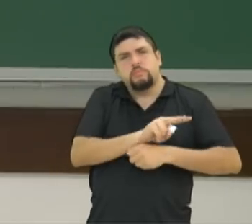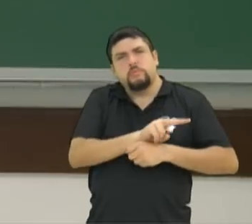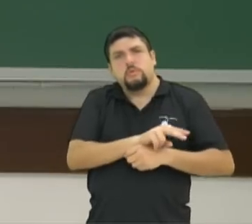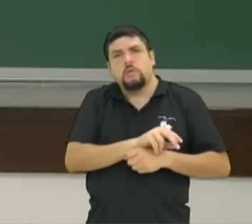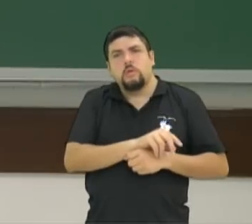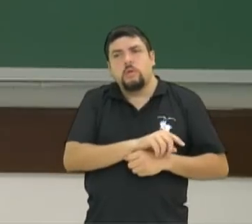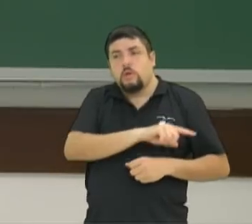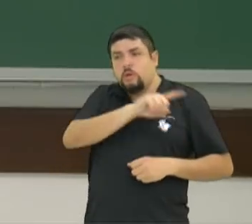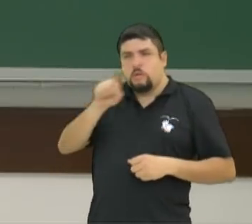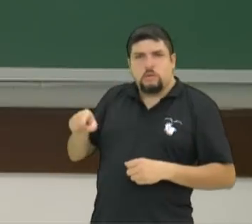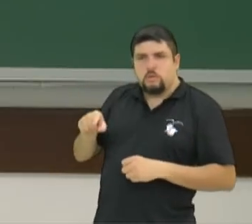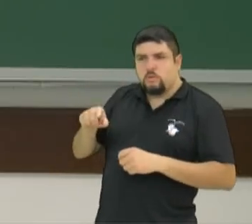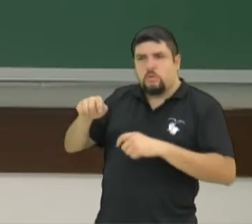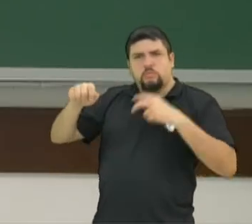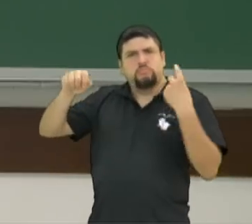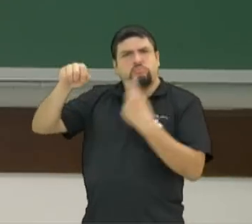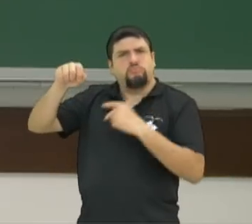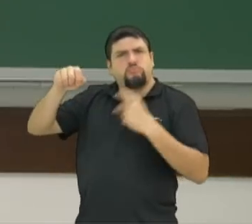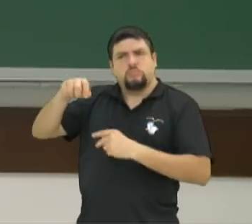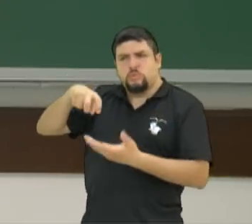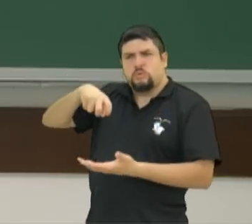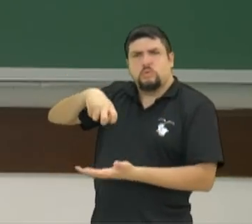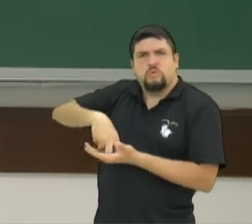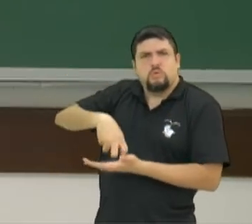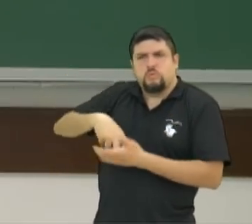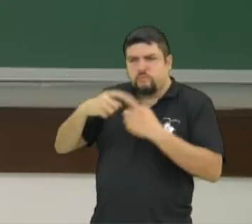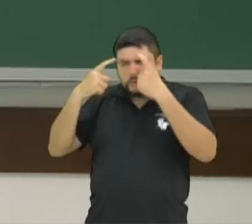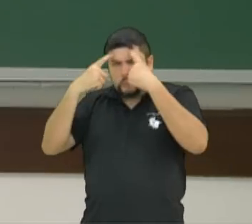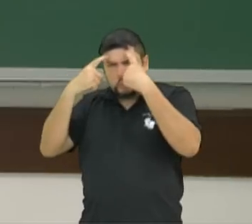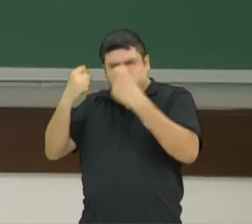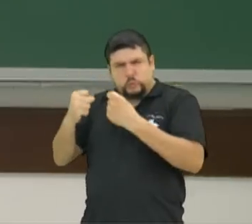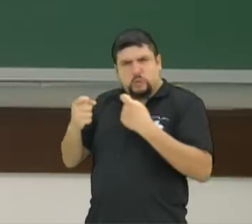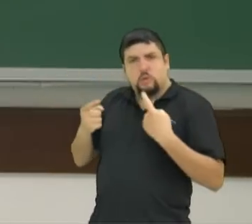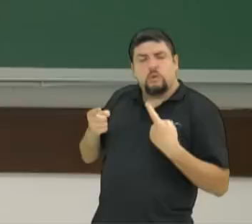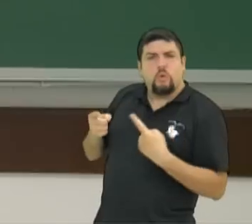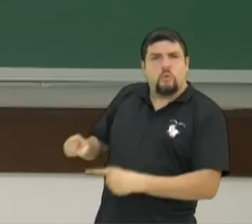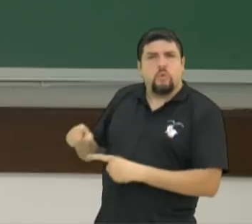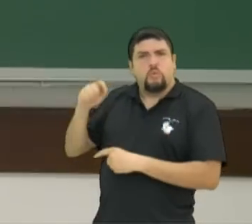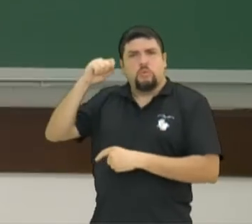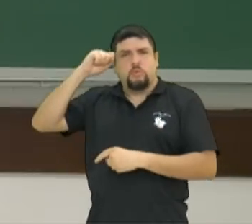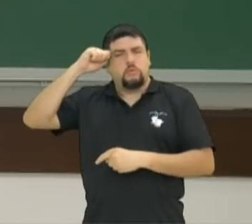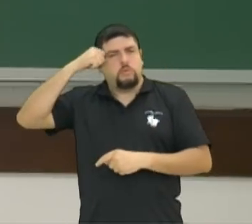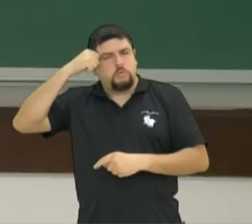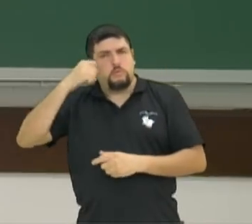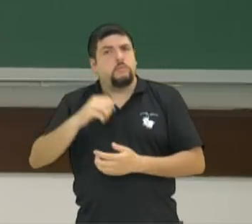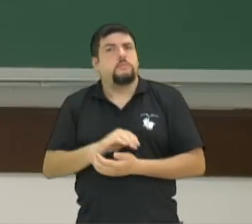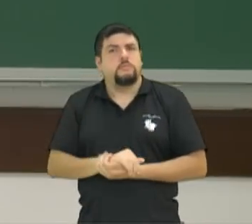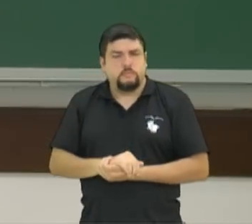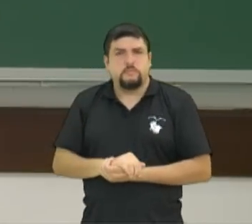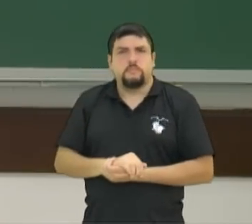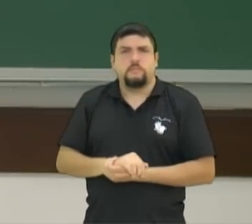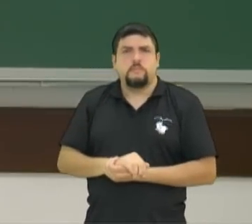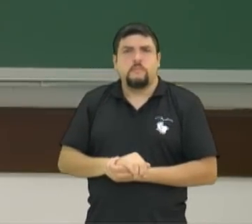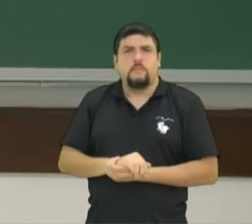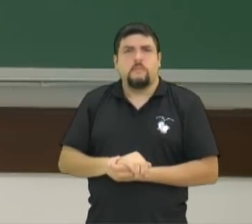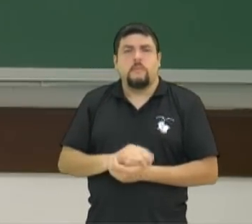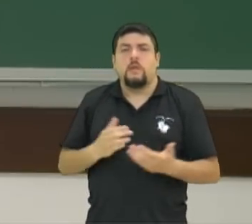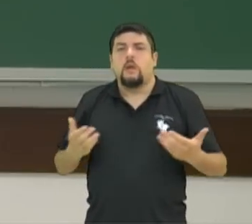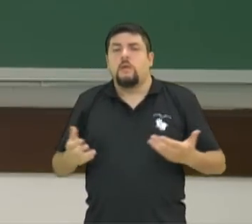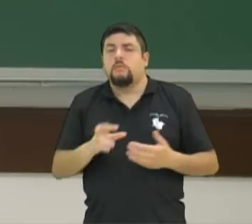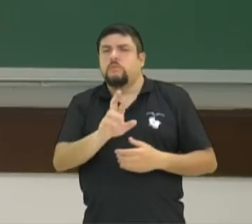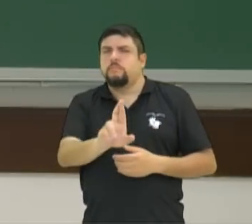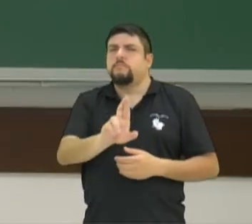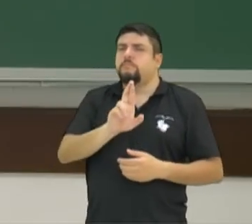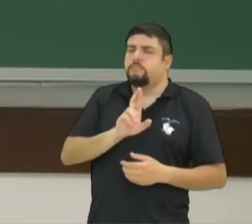relação de castigo, né, dessa violência contra a população africana que havia sido escravizada aqui no Brasil. Agora respondo, o que